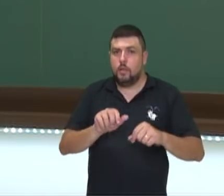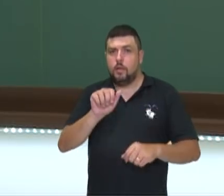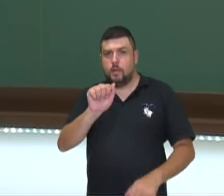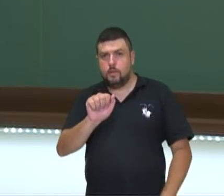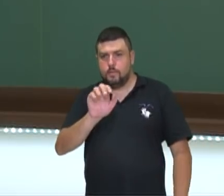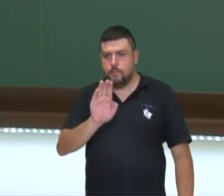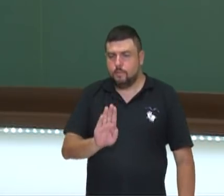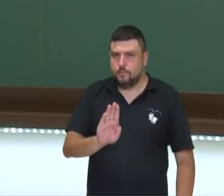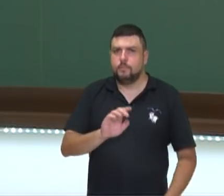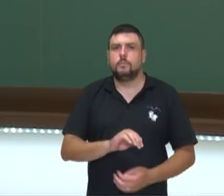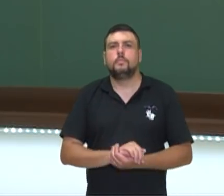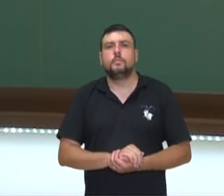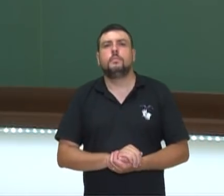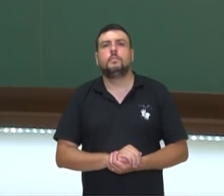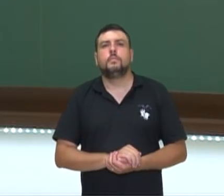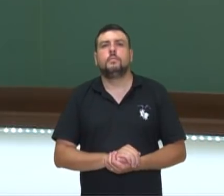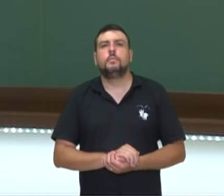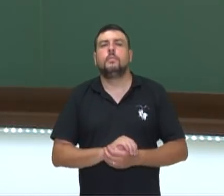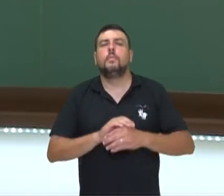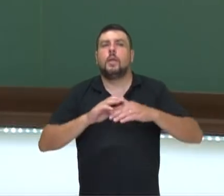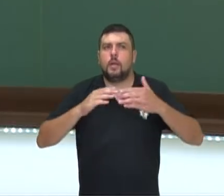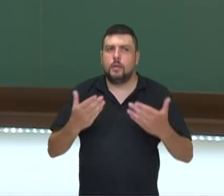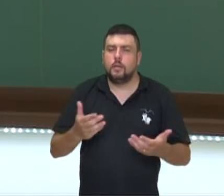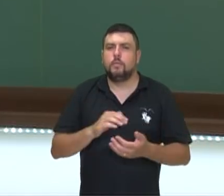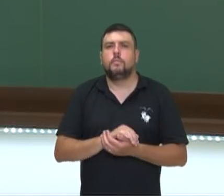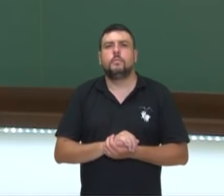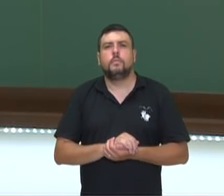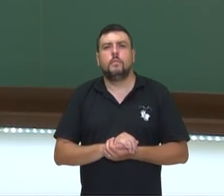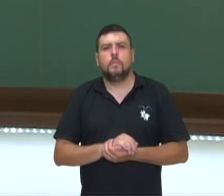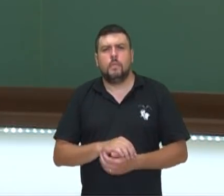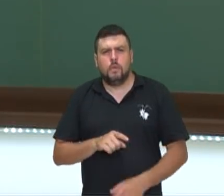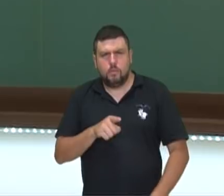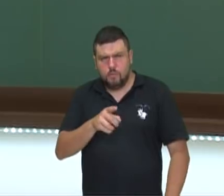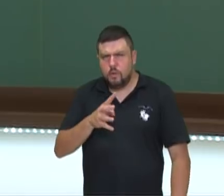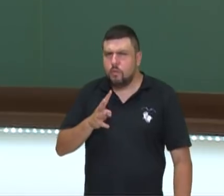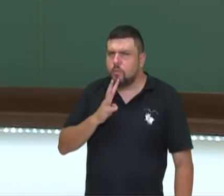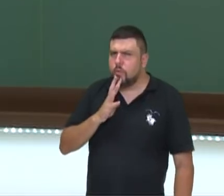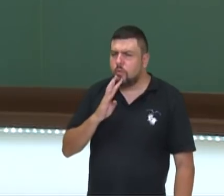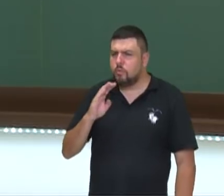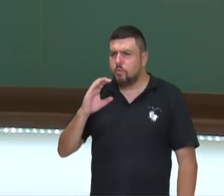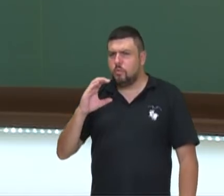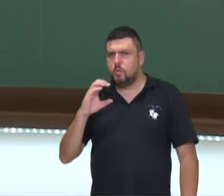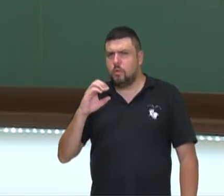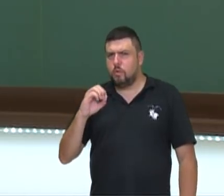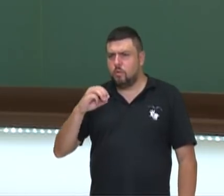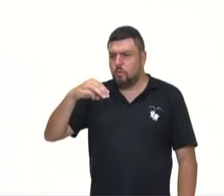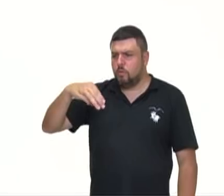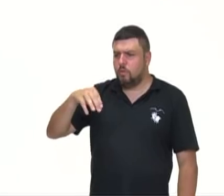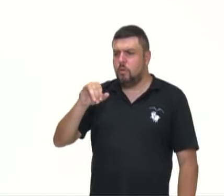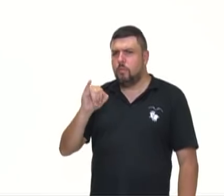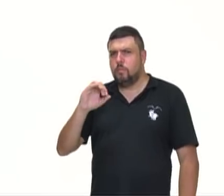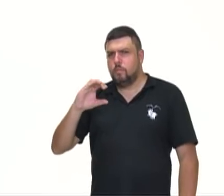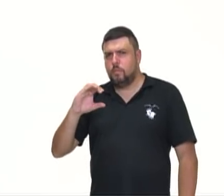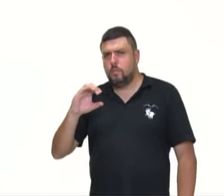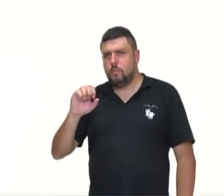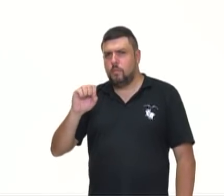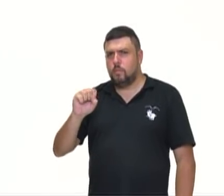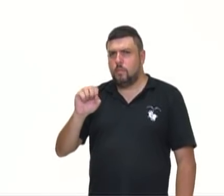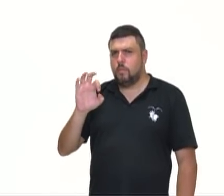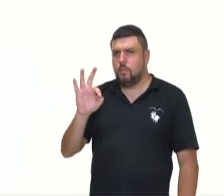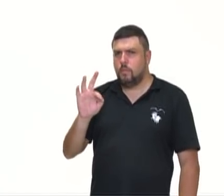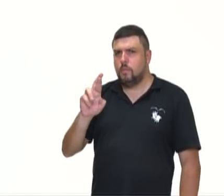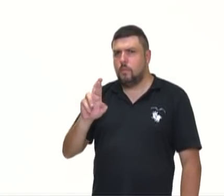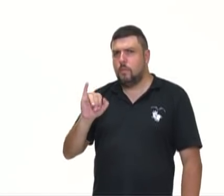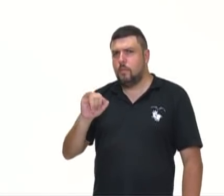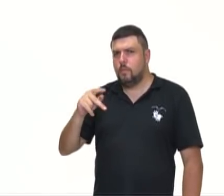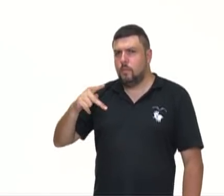tá bom? Então, a primeira pergunta foi: você já ouviu falar em comic strips? Segunda pergunta, né? A letra B. Você sabe qual